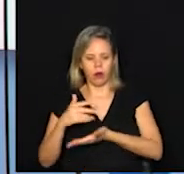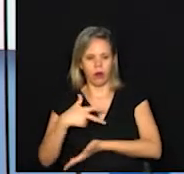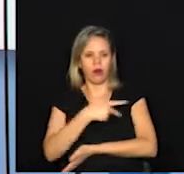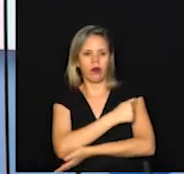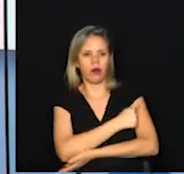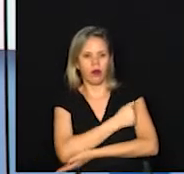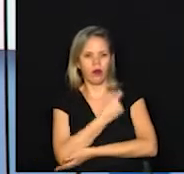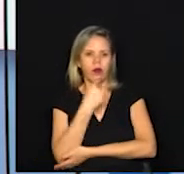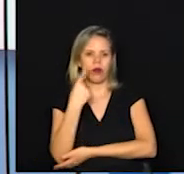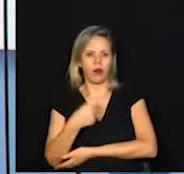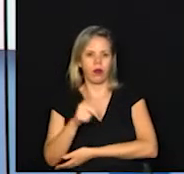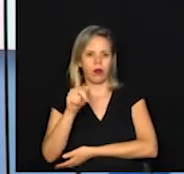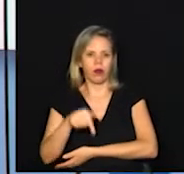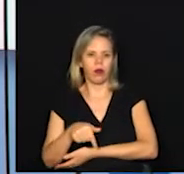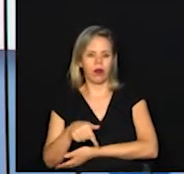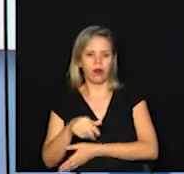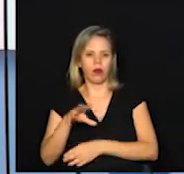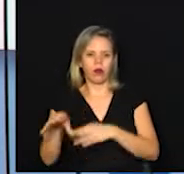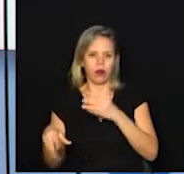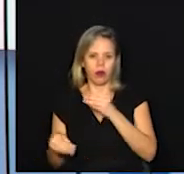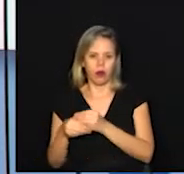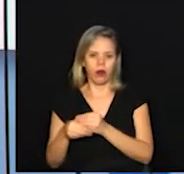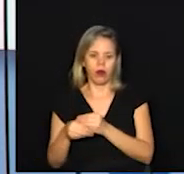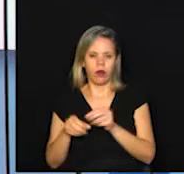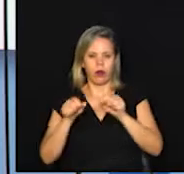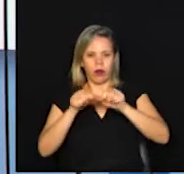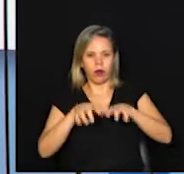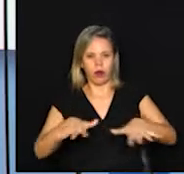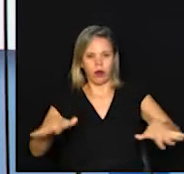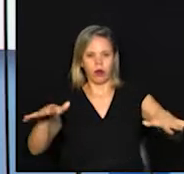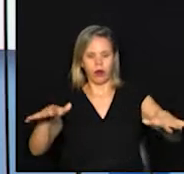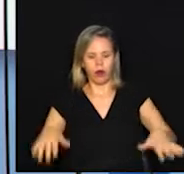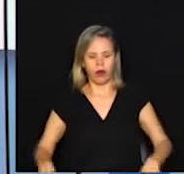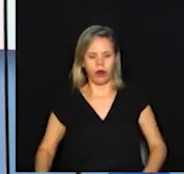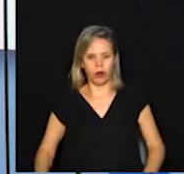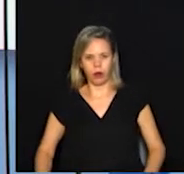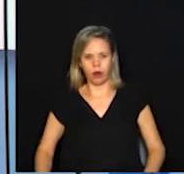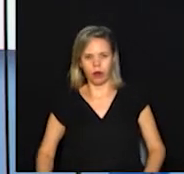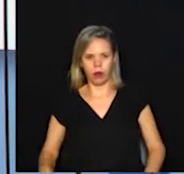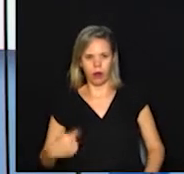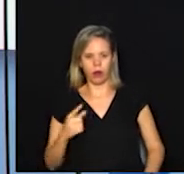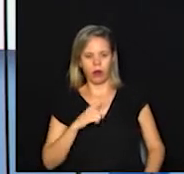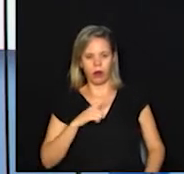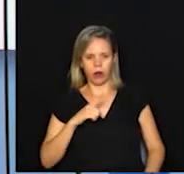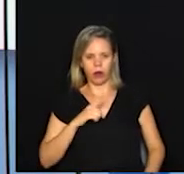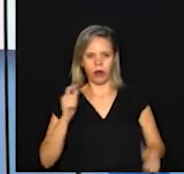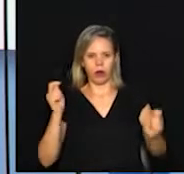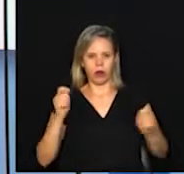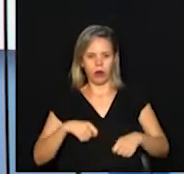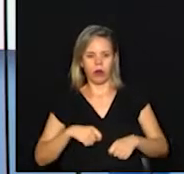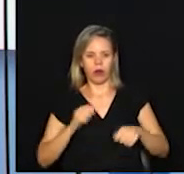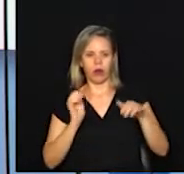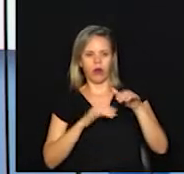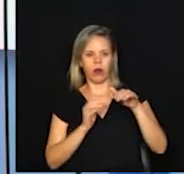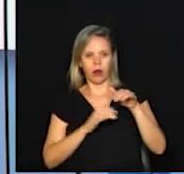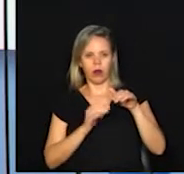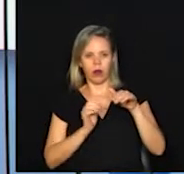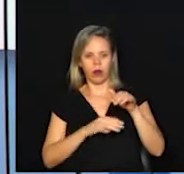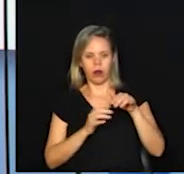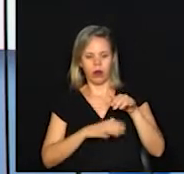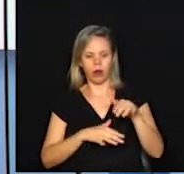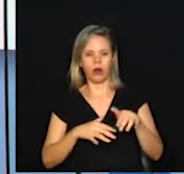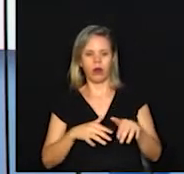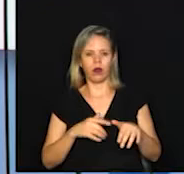vacina, Campinas seja incluída na distribuição, já que nós temos condições de armazenar